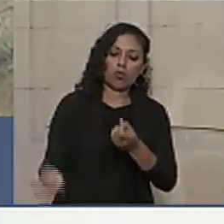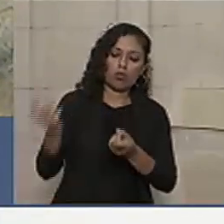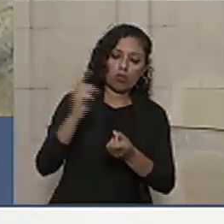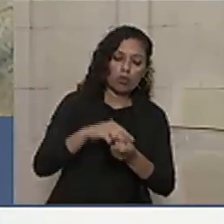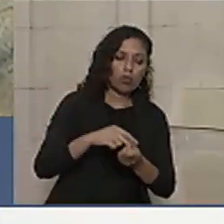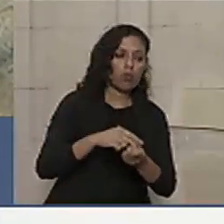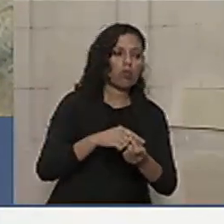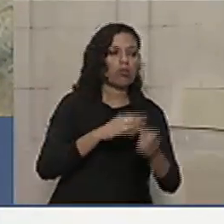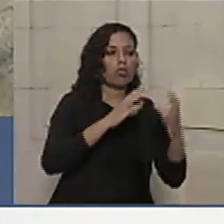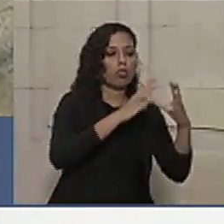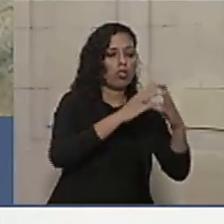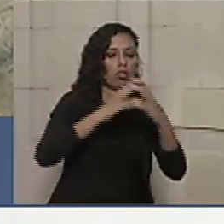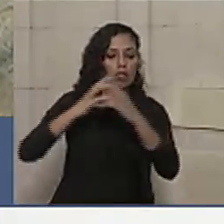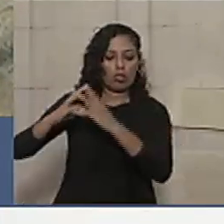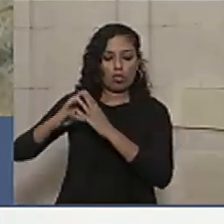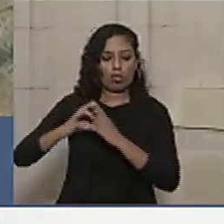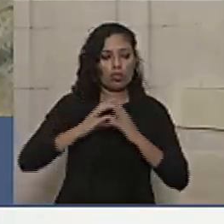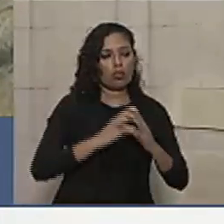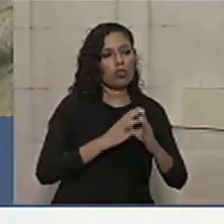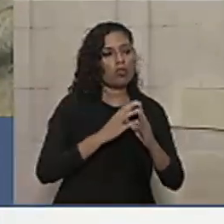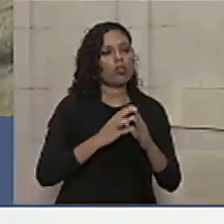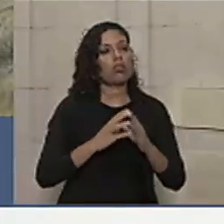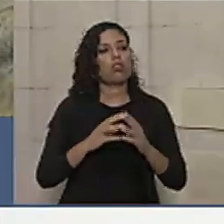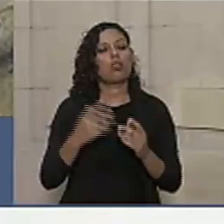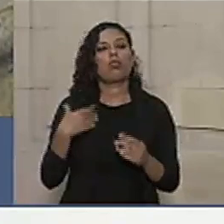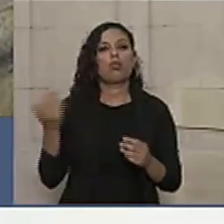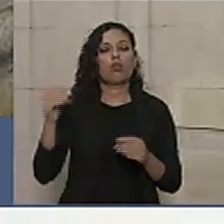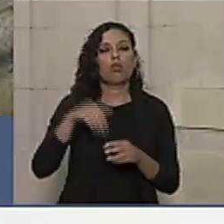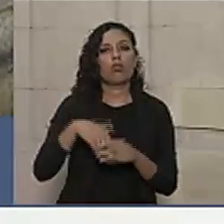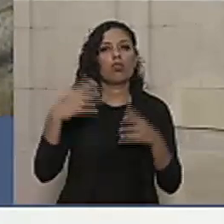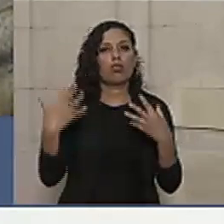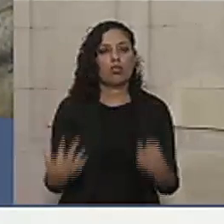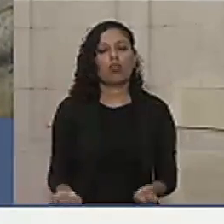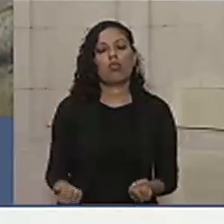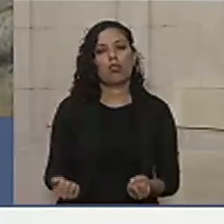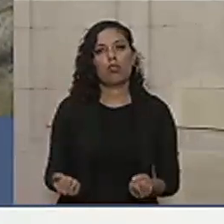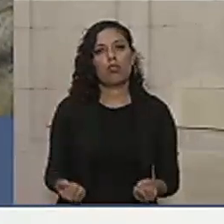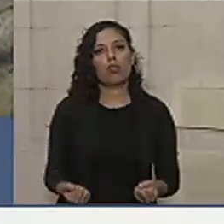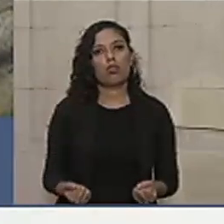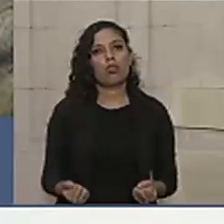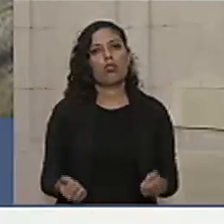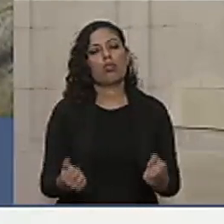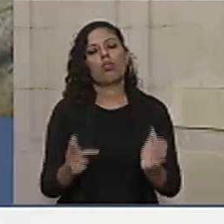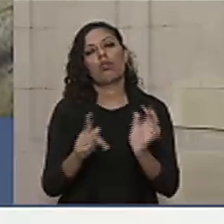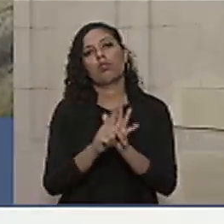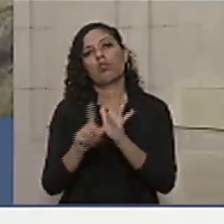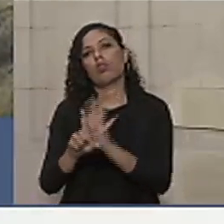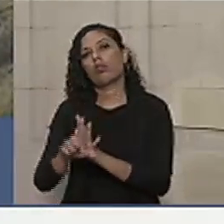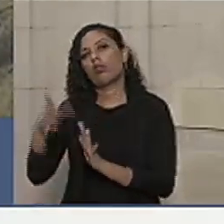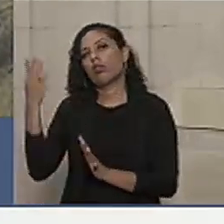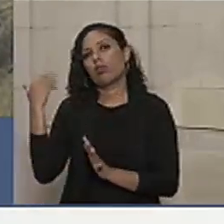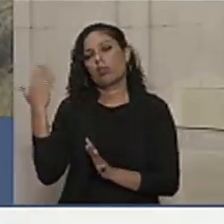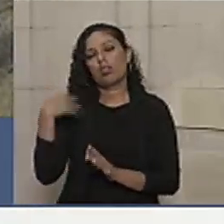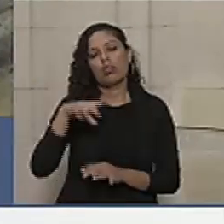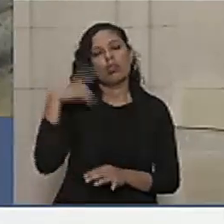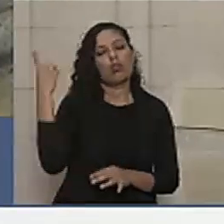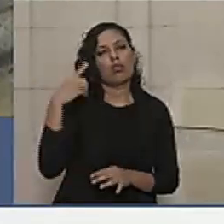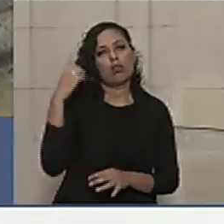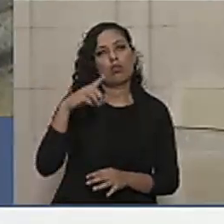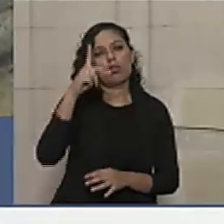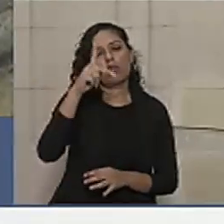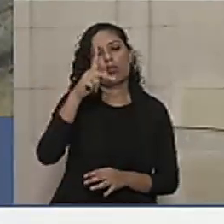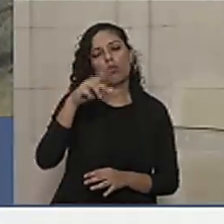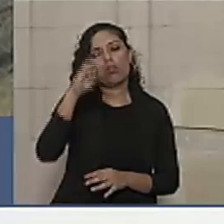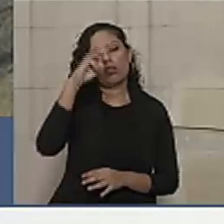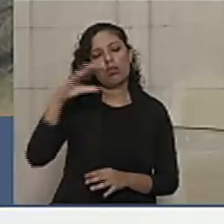material para a esfera produtiva. Portanto, votei favoravelmente ao projeto anterior do Valdec,